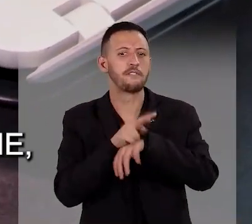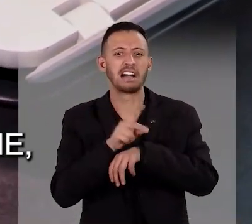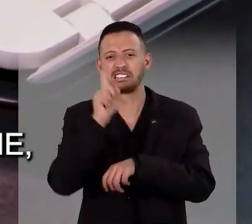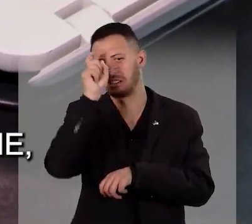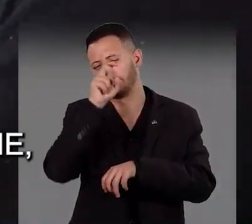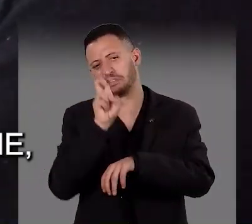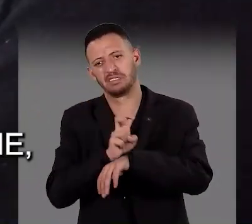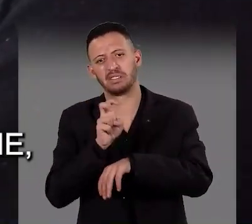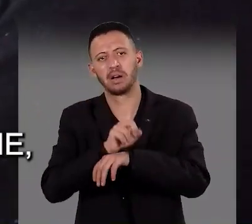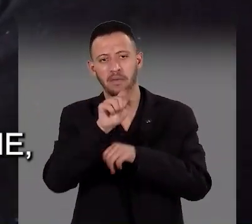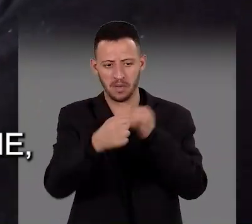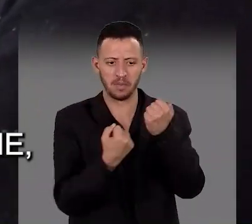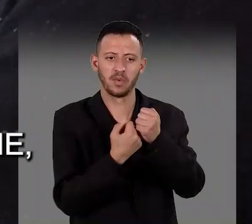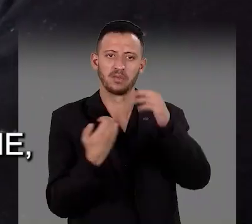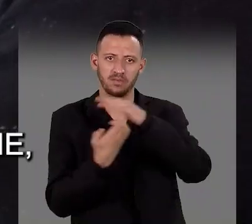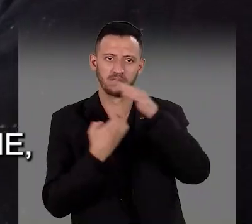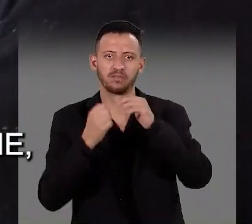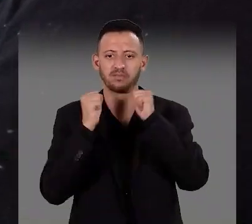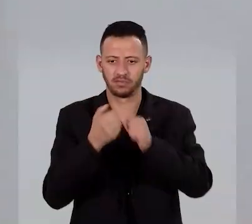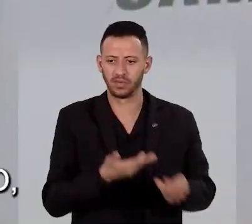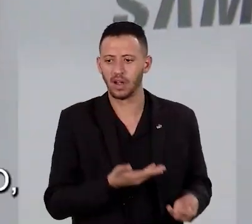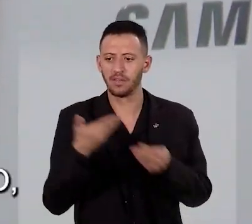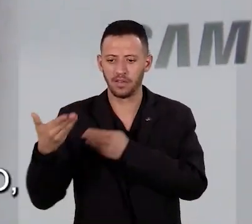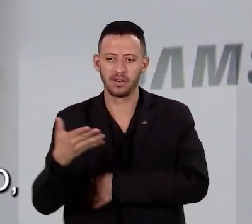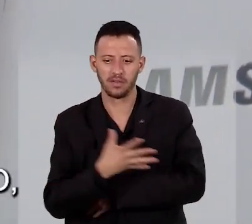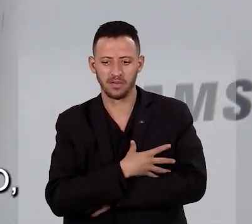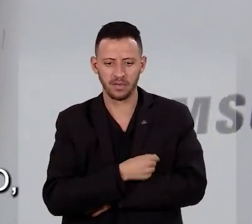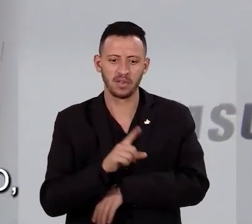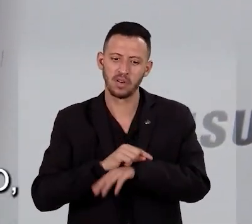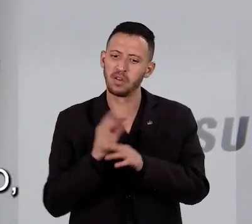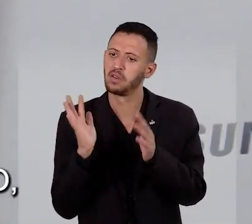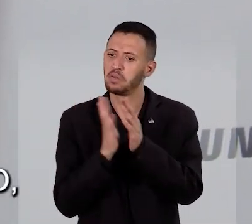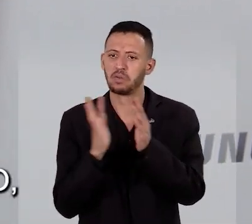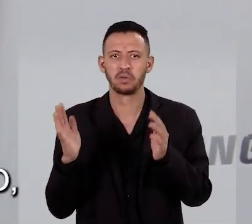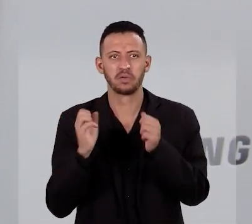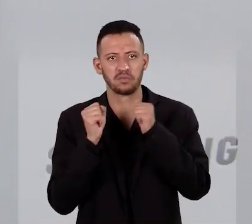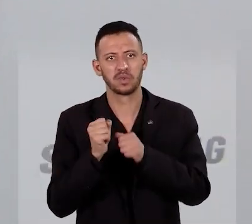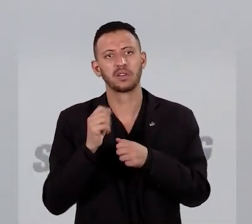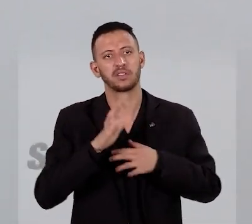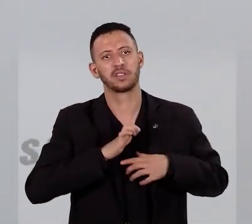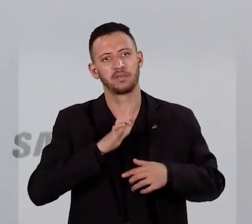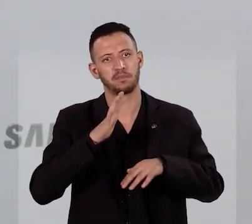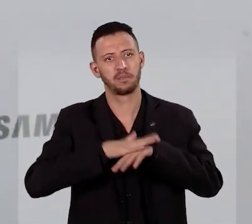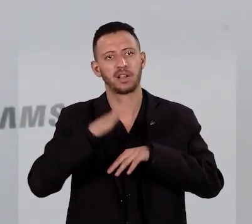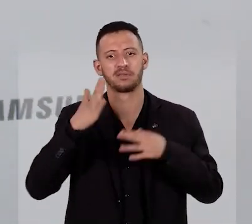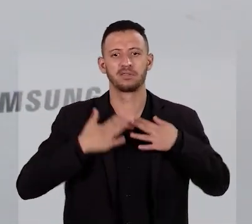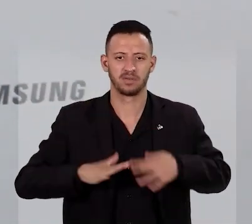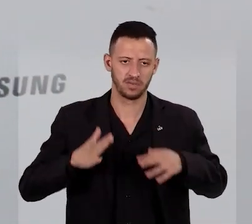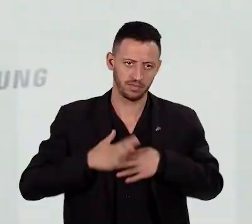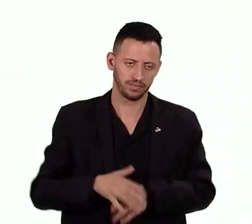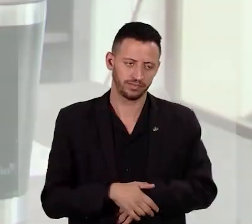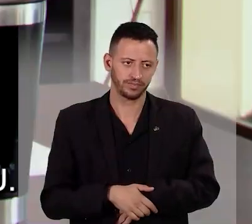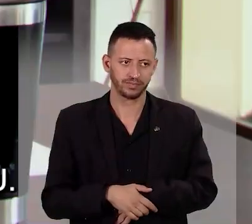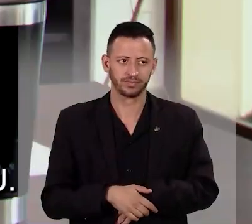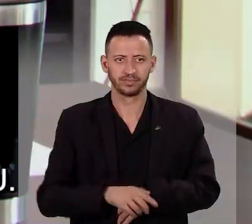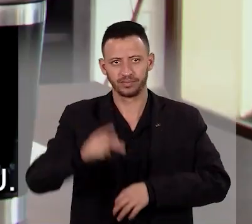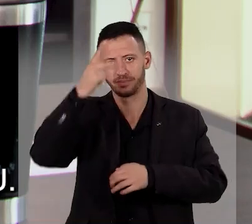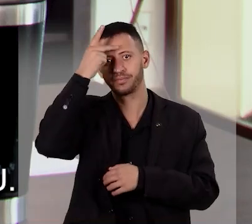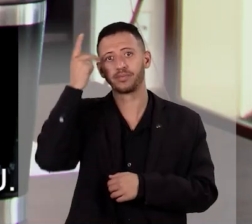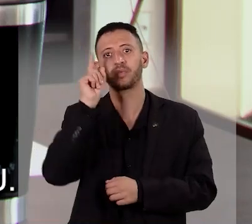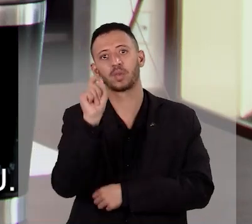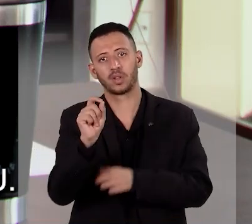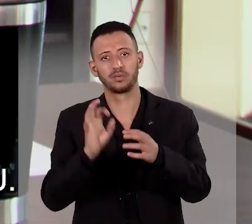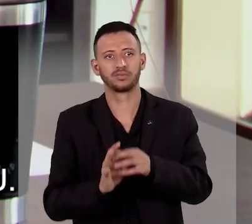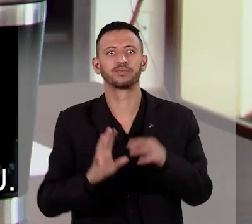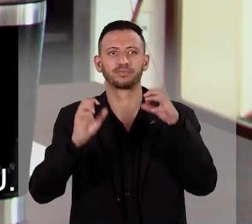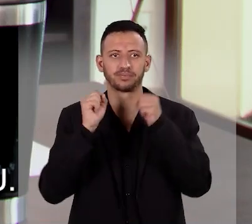vaga em creche, mas com o apoio da empresa, pôde levar a filha por um tempo, o que trouxe ainda mais tranquilidade. Então aqui